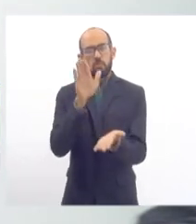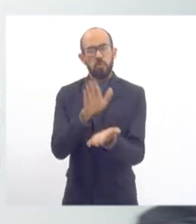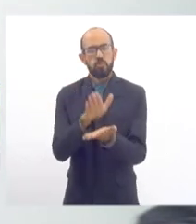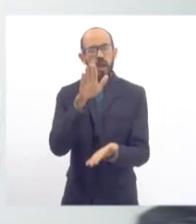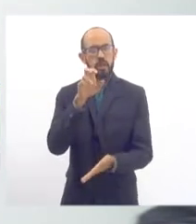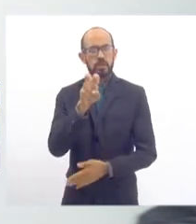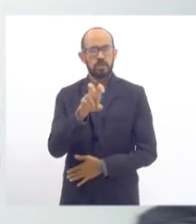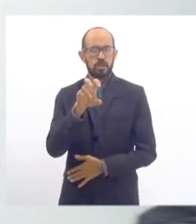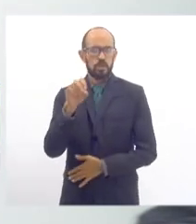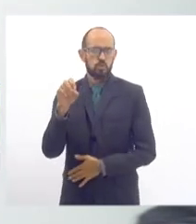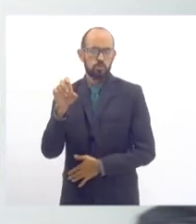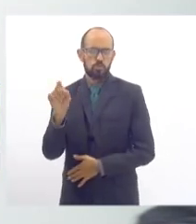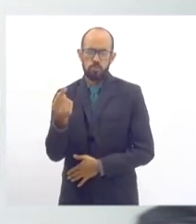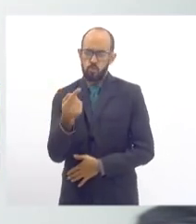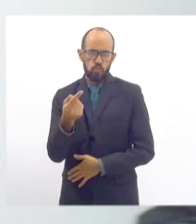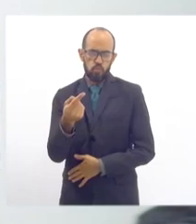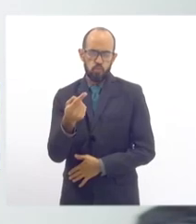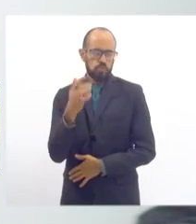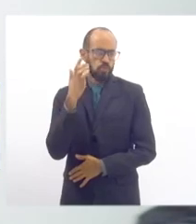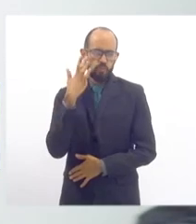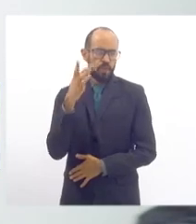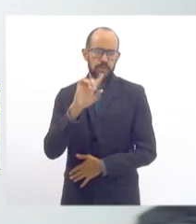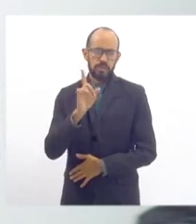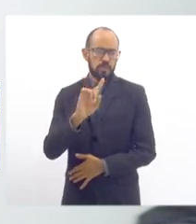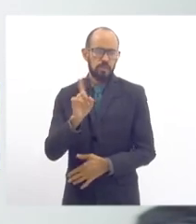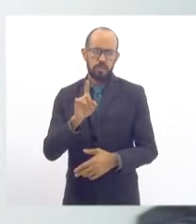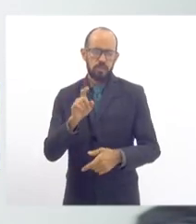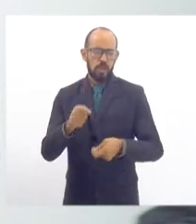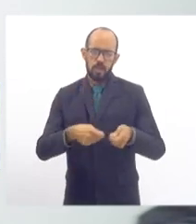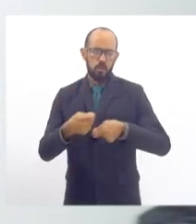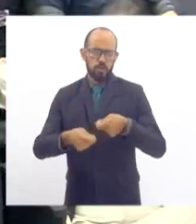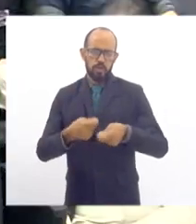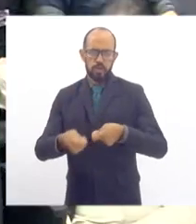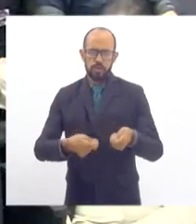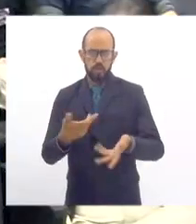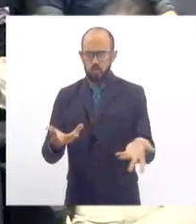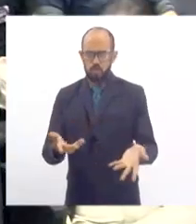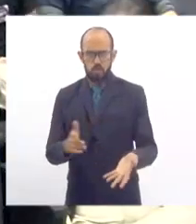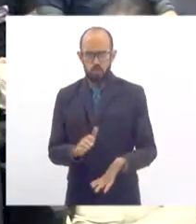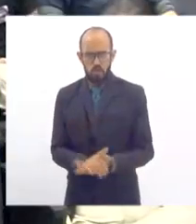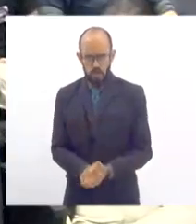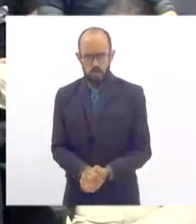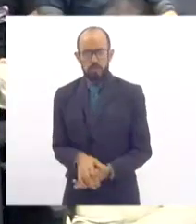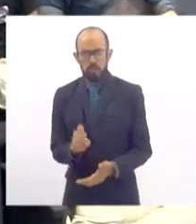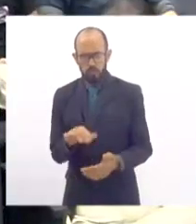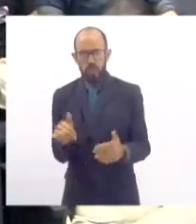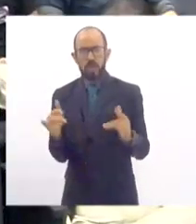Não facilita o processo de negociação, na minha opinião. Então, nós vamos entrar em contato...